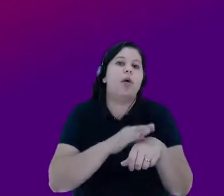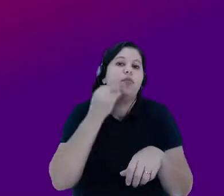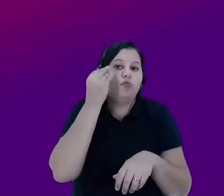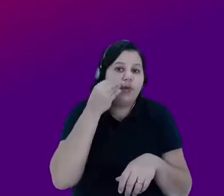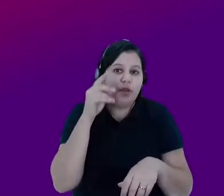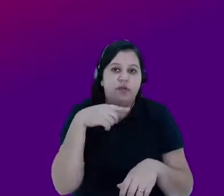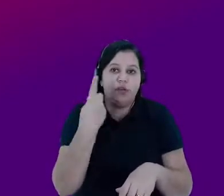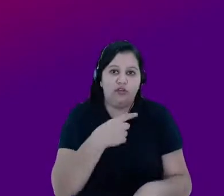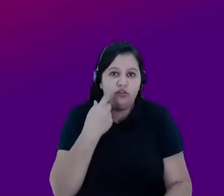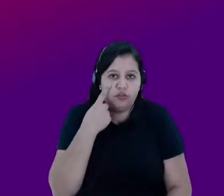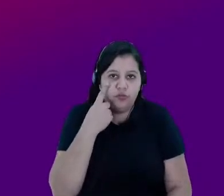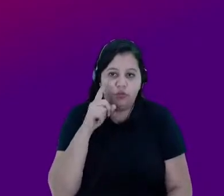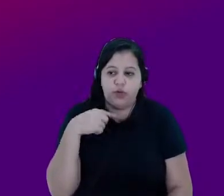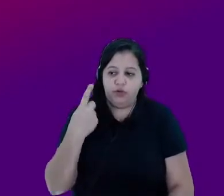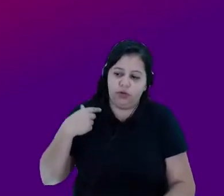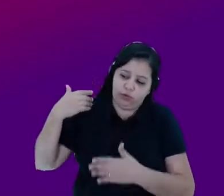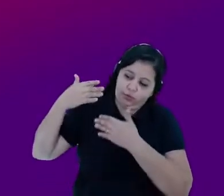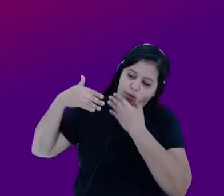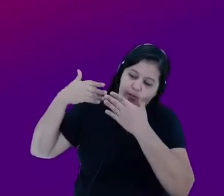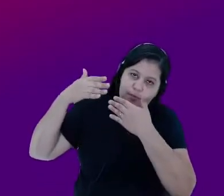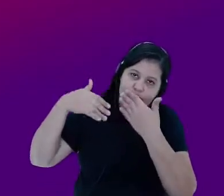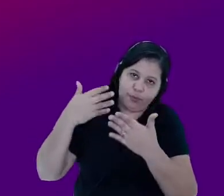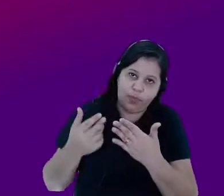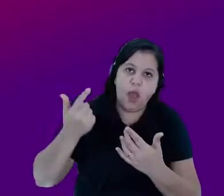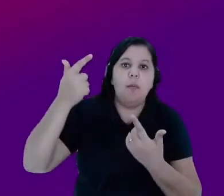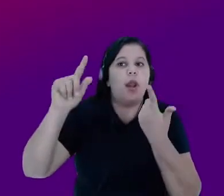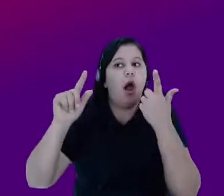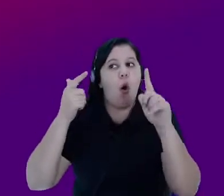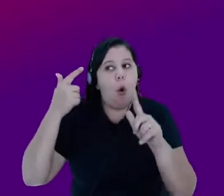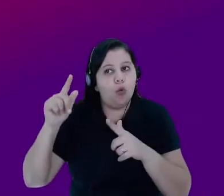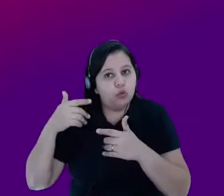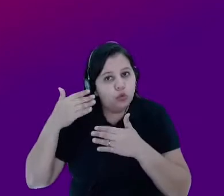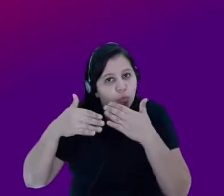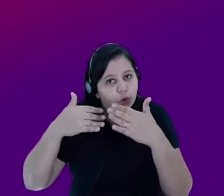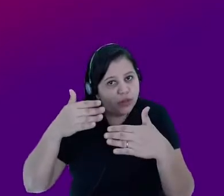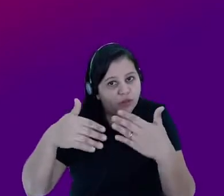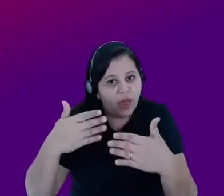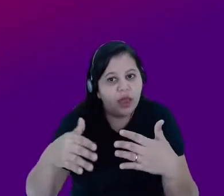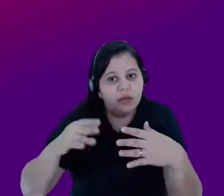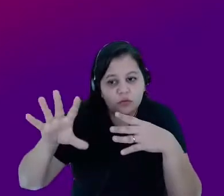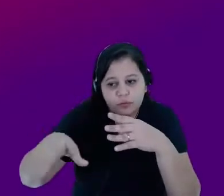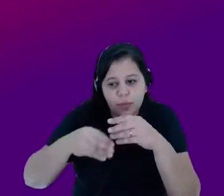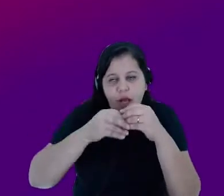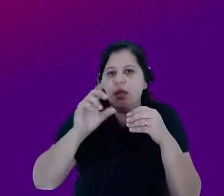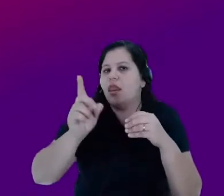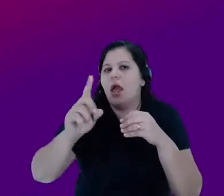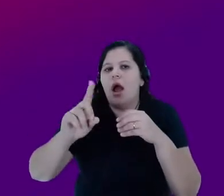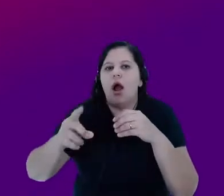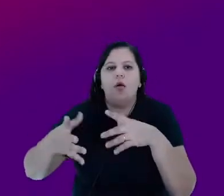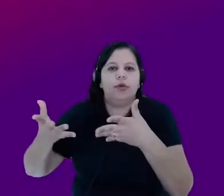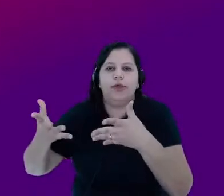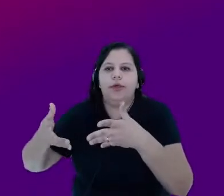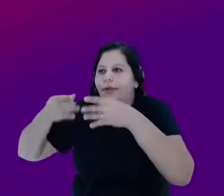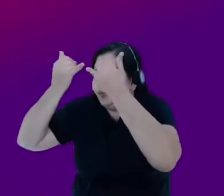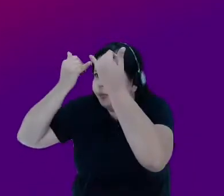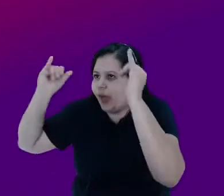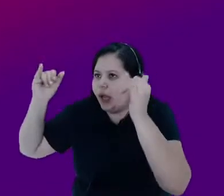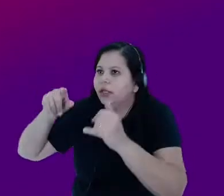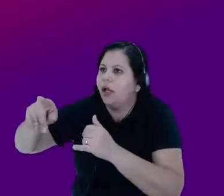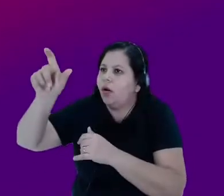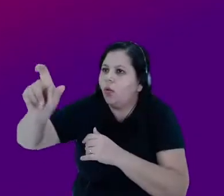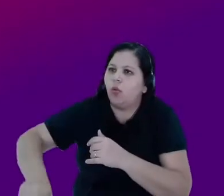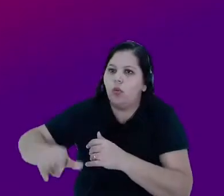gente estava em desenvolvimento, para outros processos que não necessariamente os que impactam o consumidor final, tá?